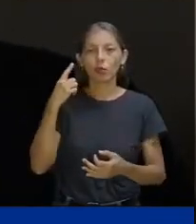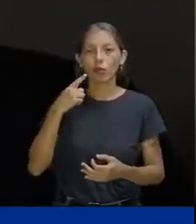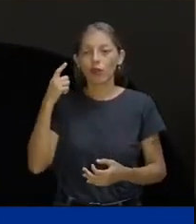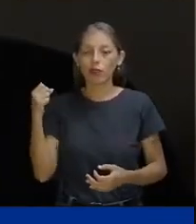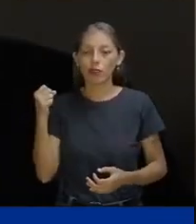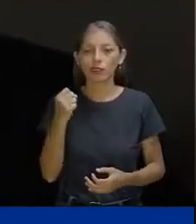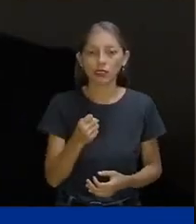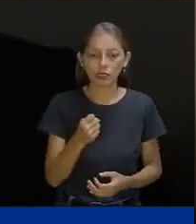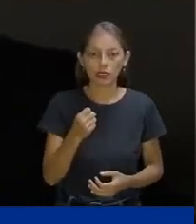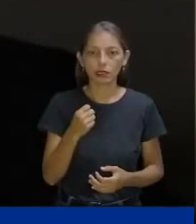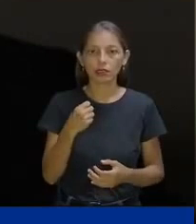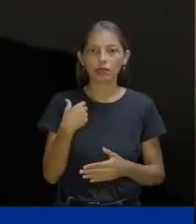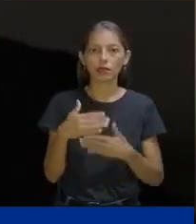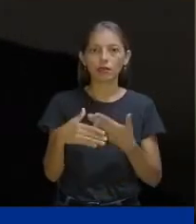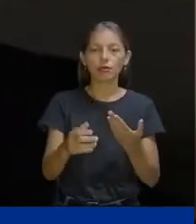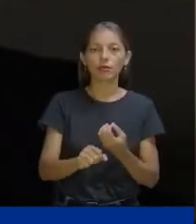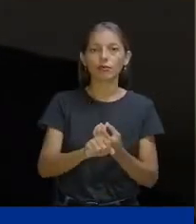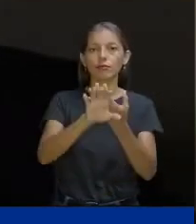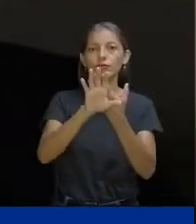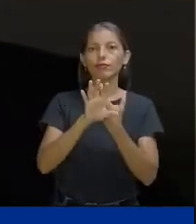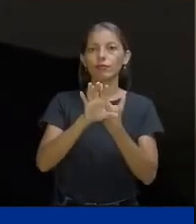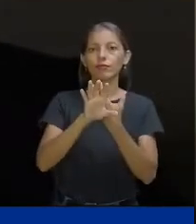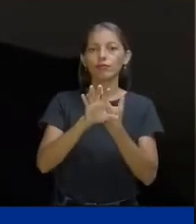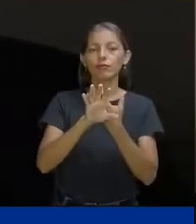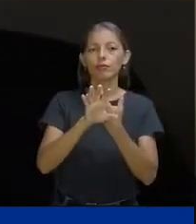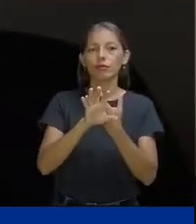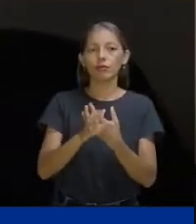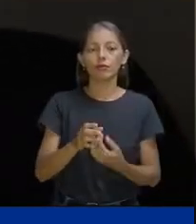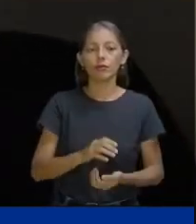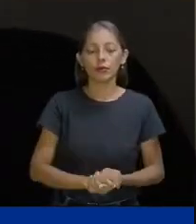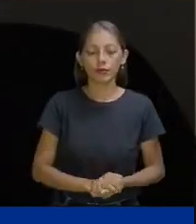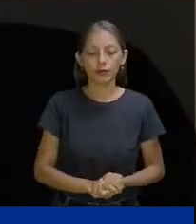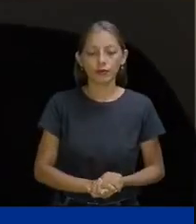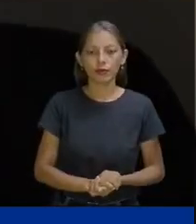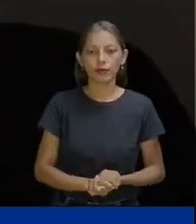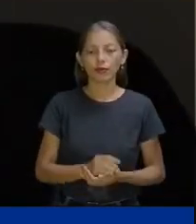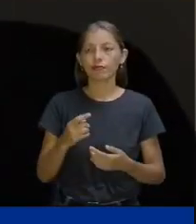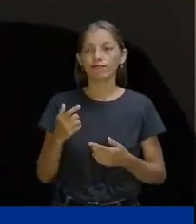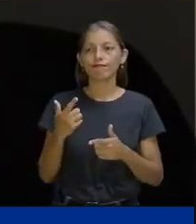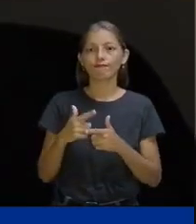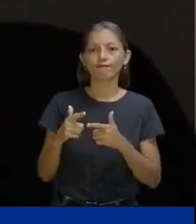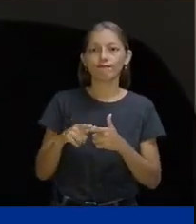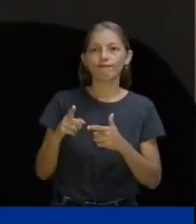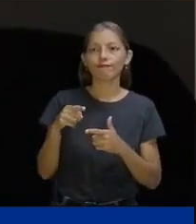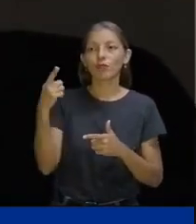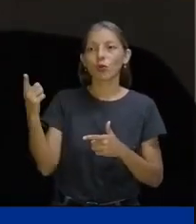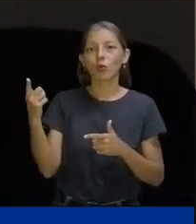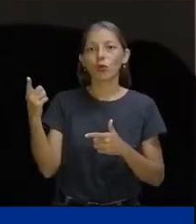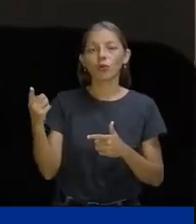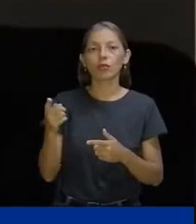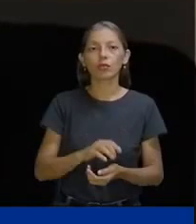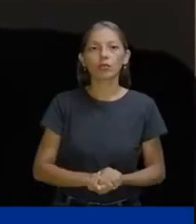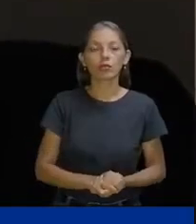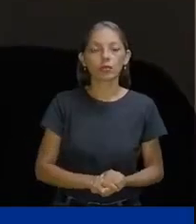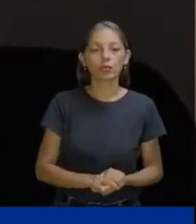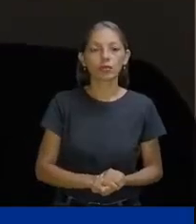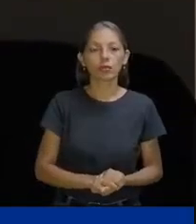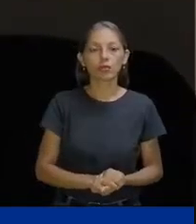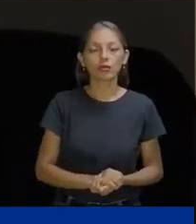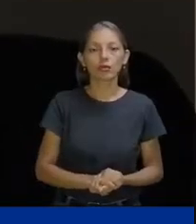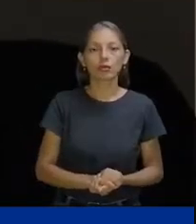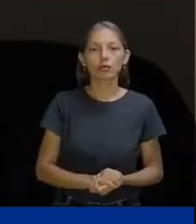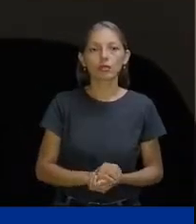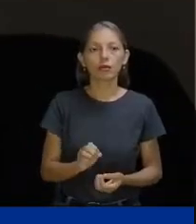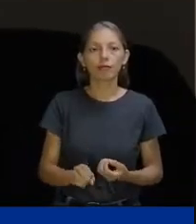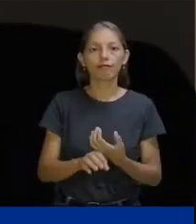certeza a transmissão ao vivo desta abertura da exposição ficará comprometida. Então eu posso indagar do corregedor se há